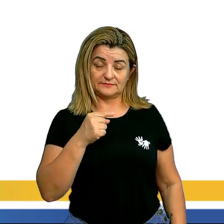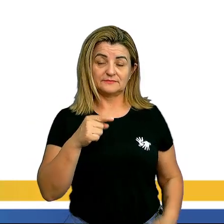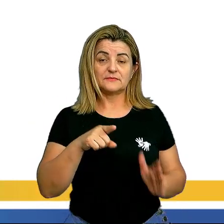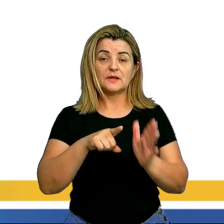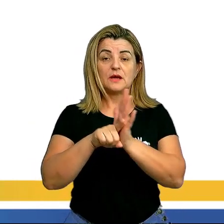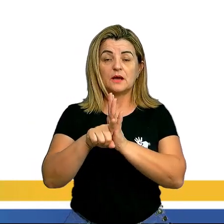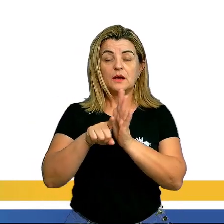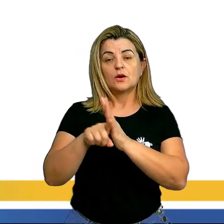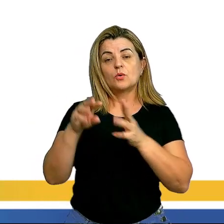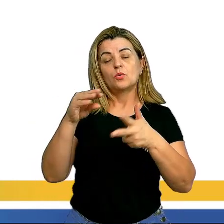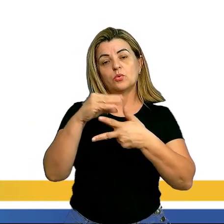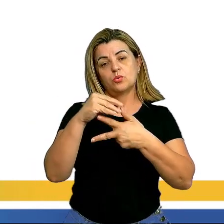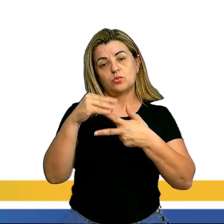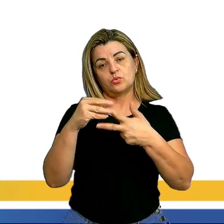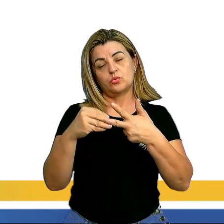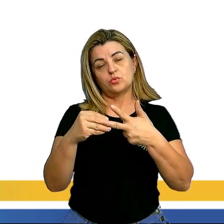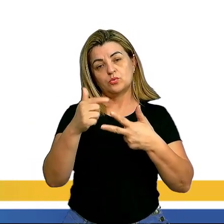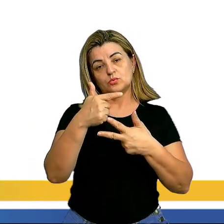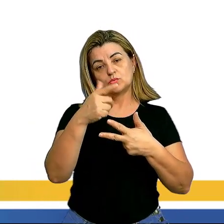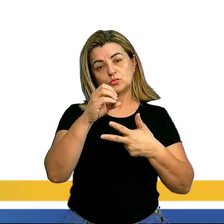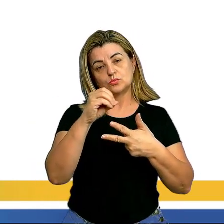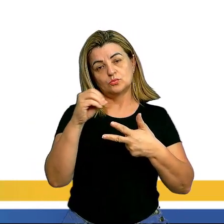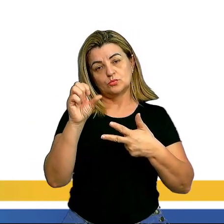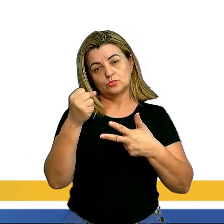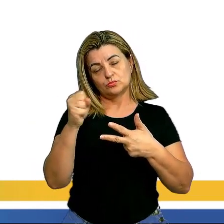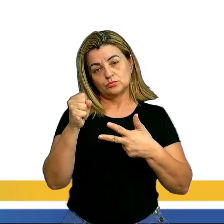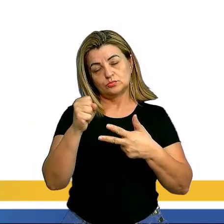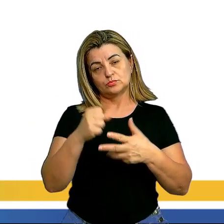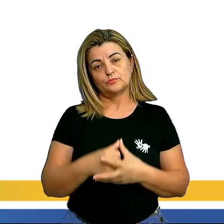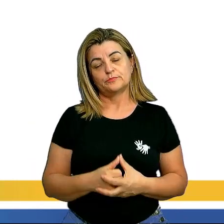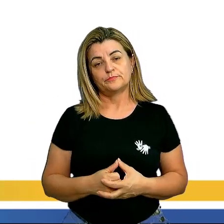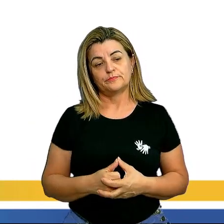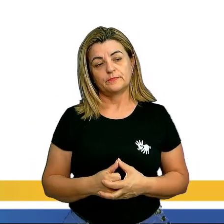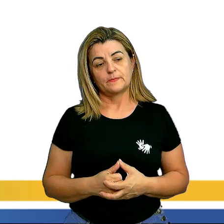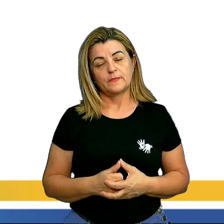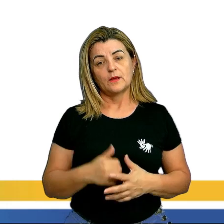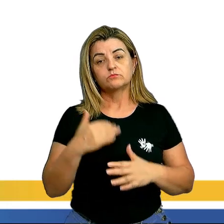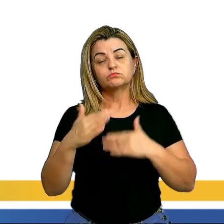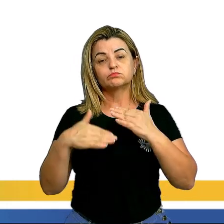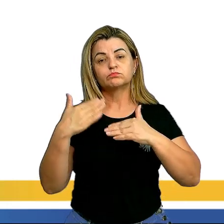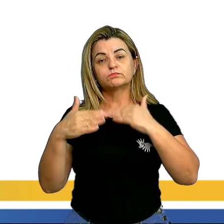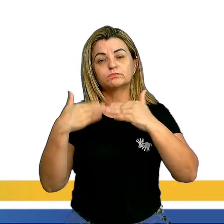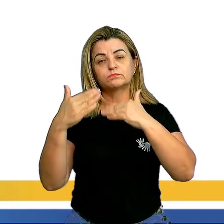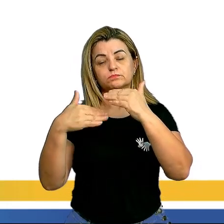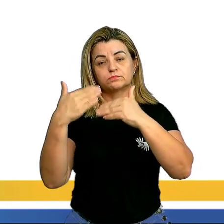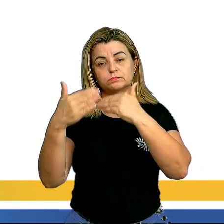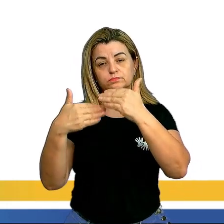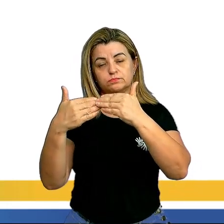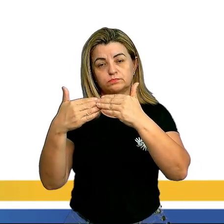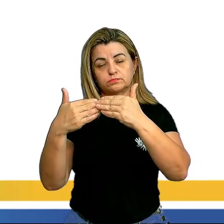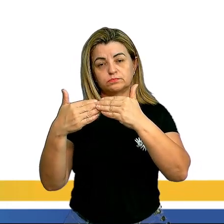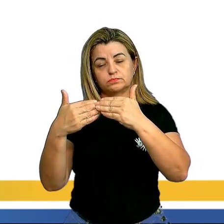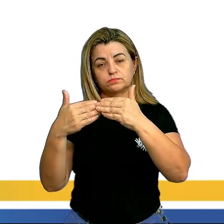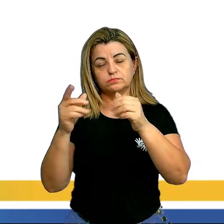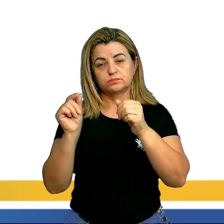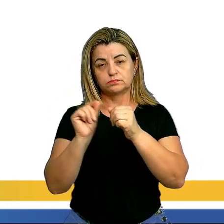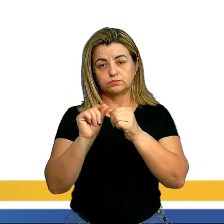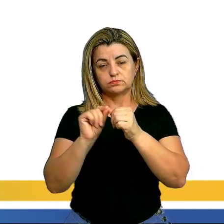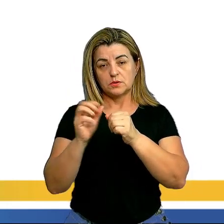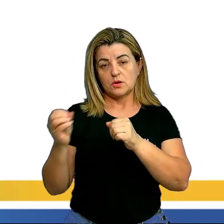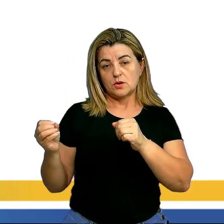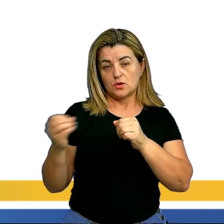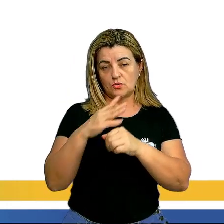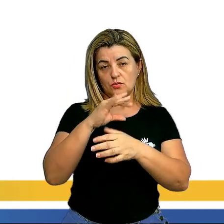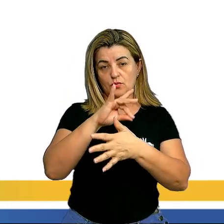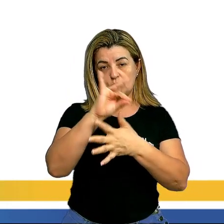do Enem, lá de 2018. Olha só o que ele pergunta. O processo de formação de novas